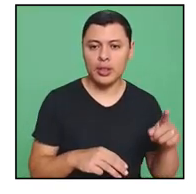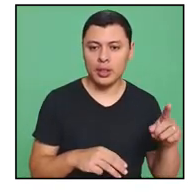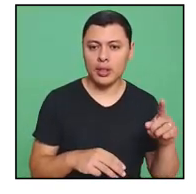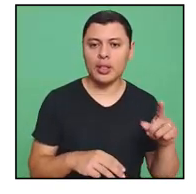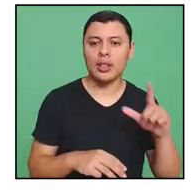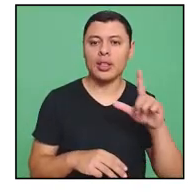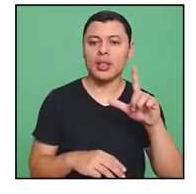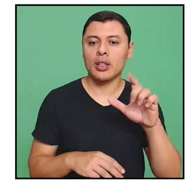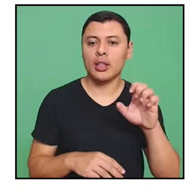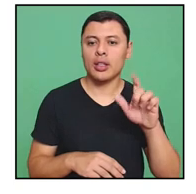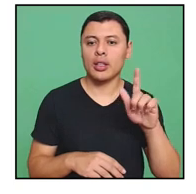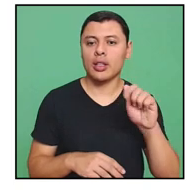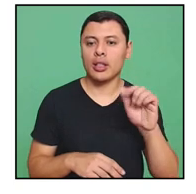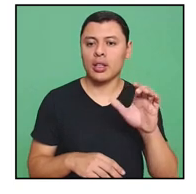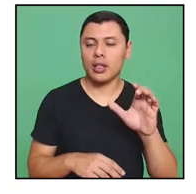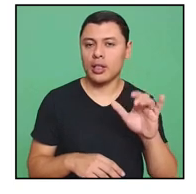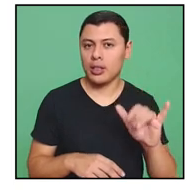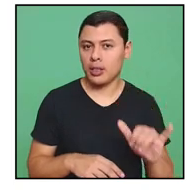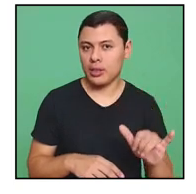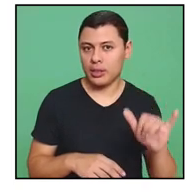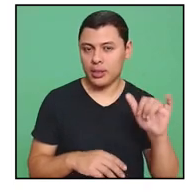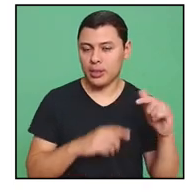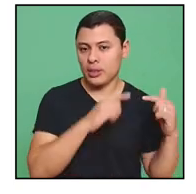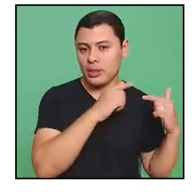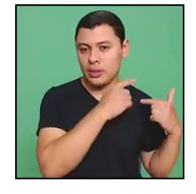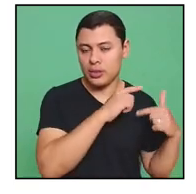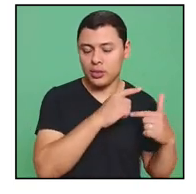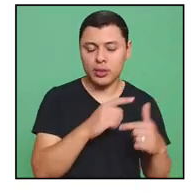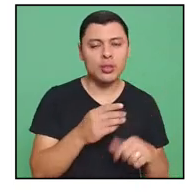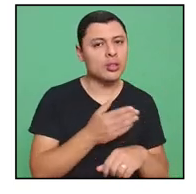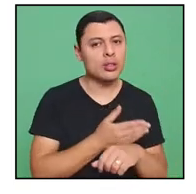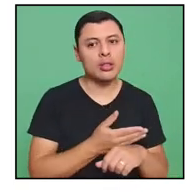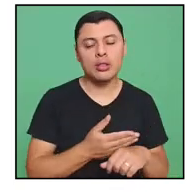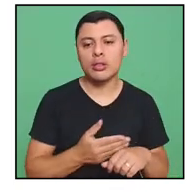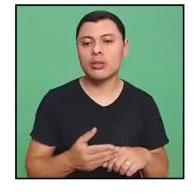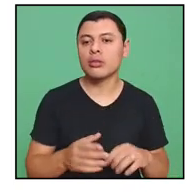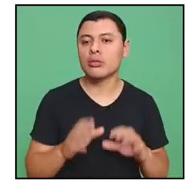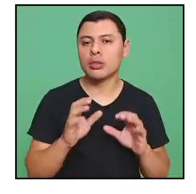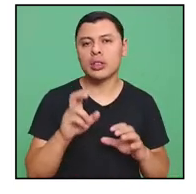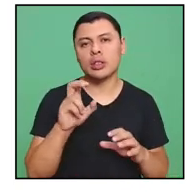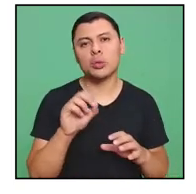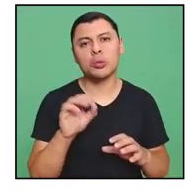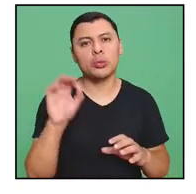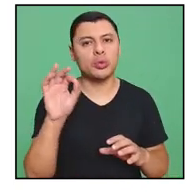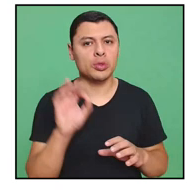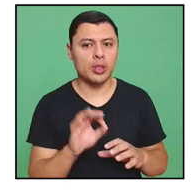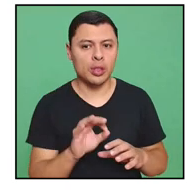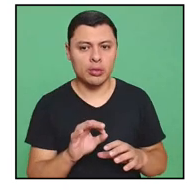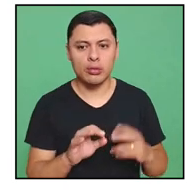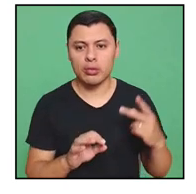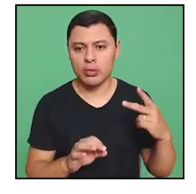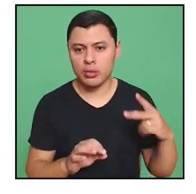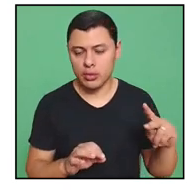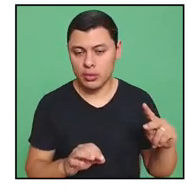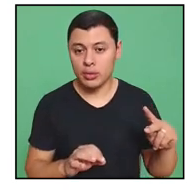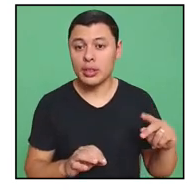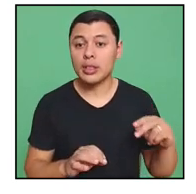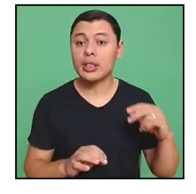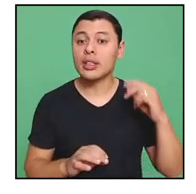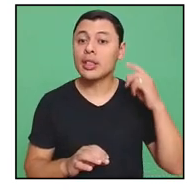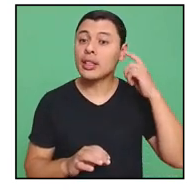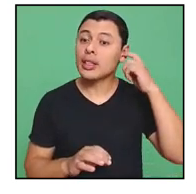sistema tradicional do sistema de arte, geralmente ali você tem 50%. No caso da